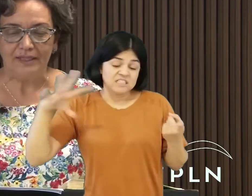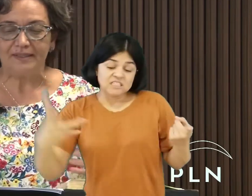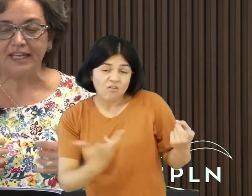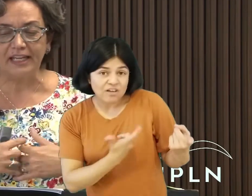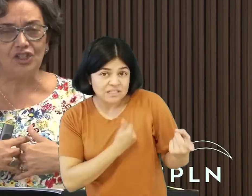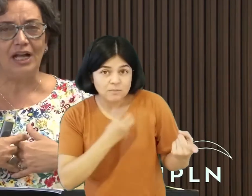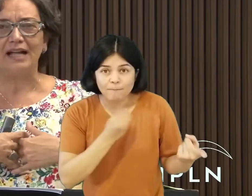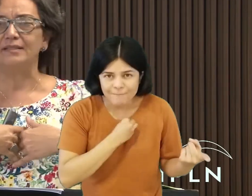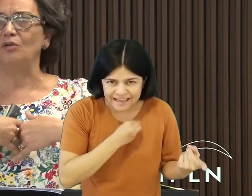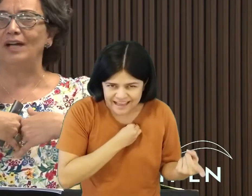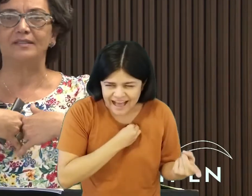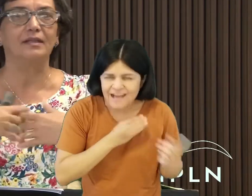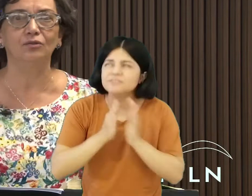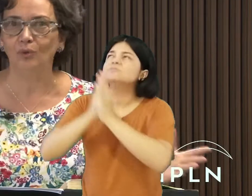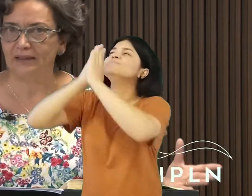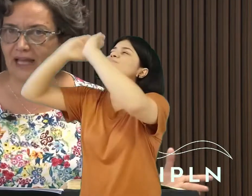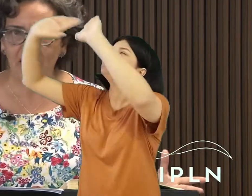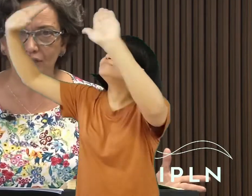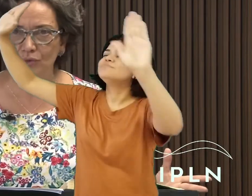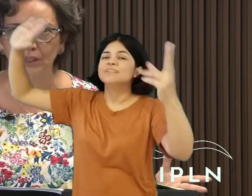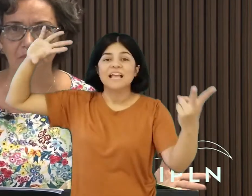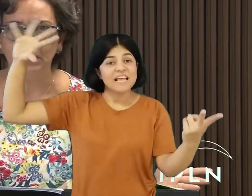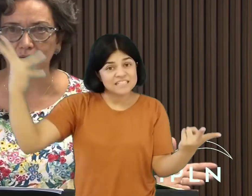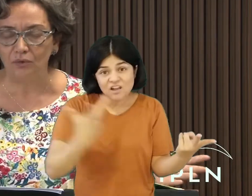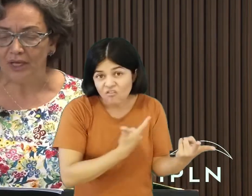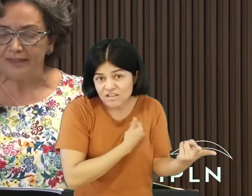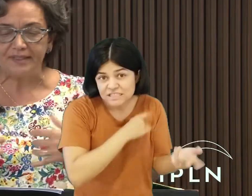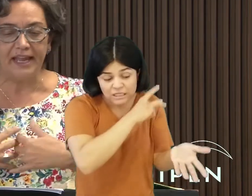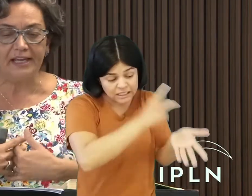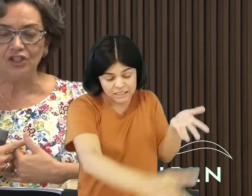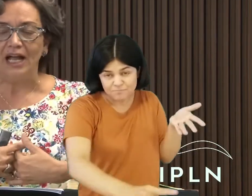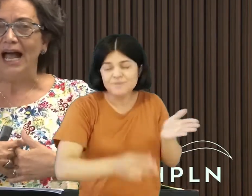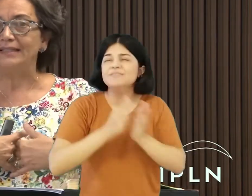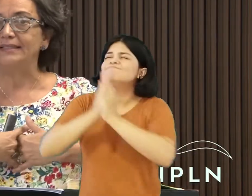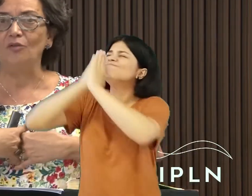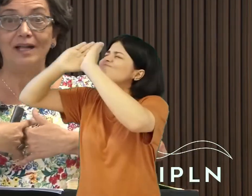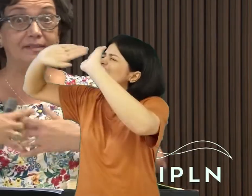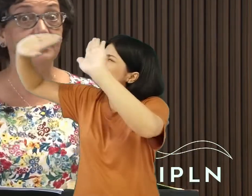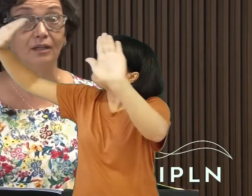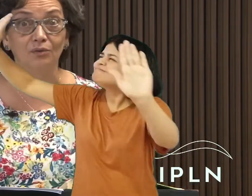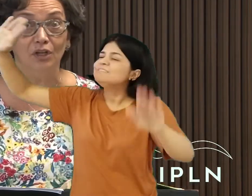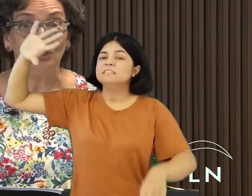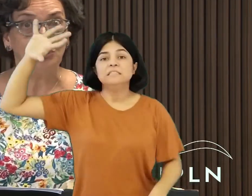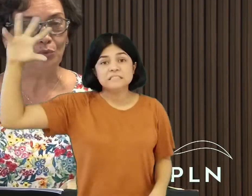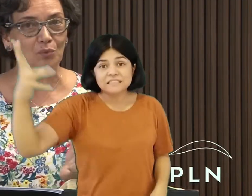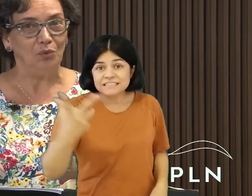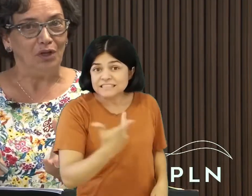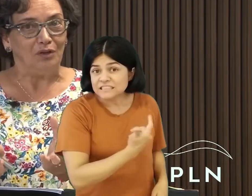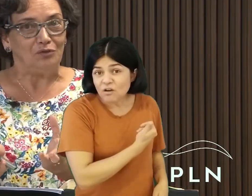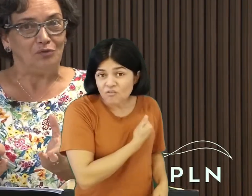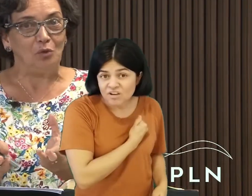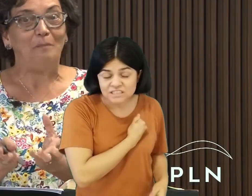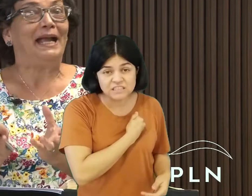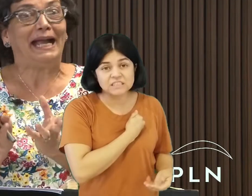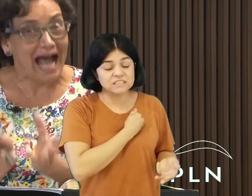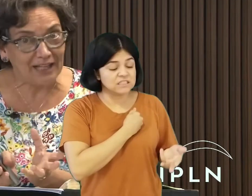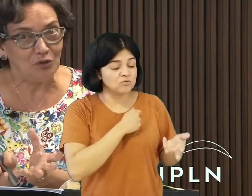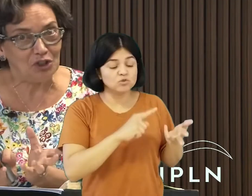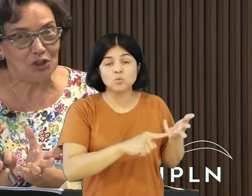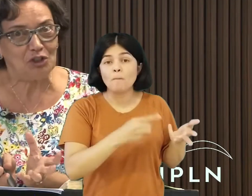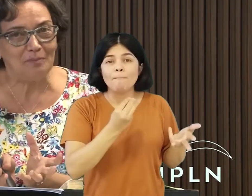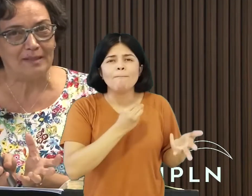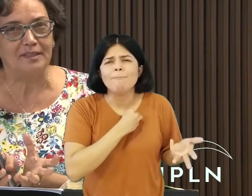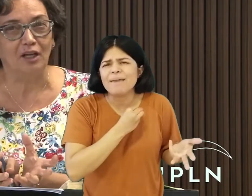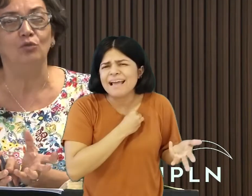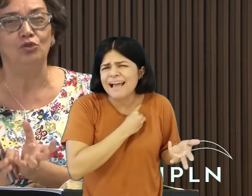pecado, seja a salvação do ataque de um inimigo, seja a salvação de um pecado